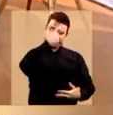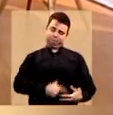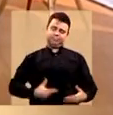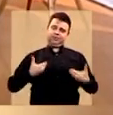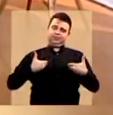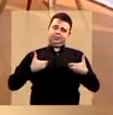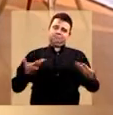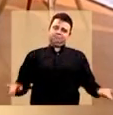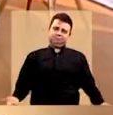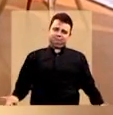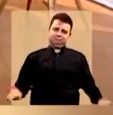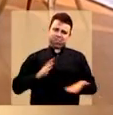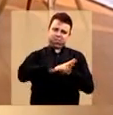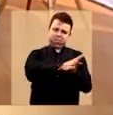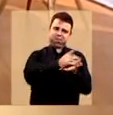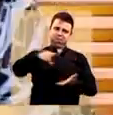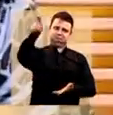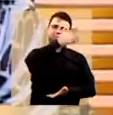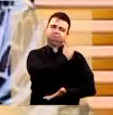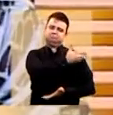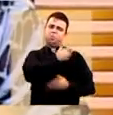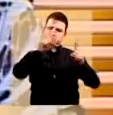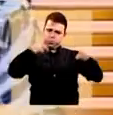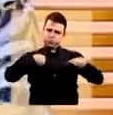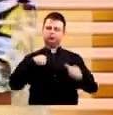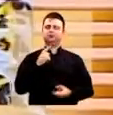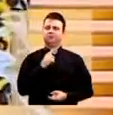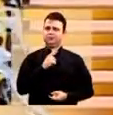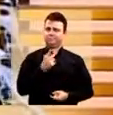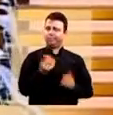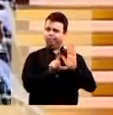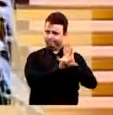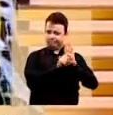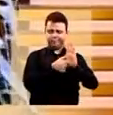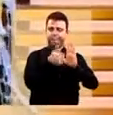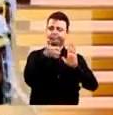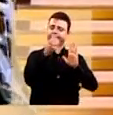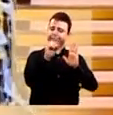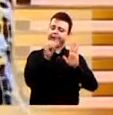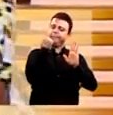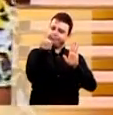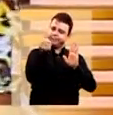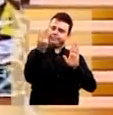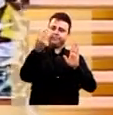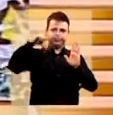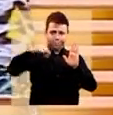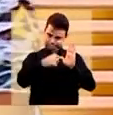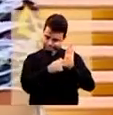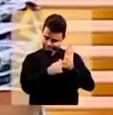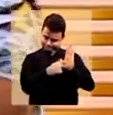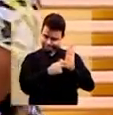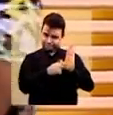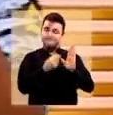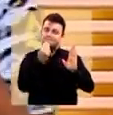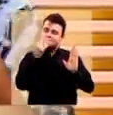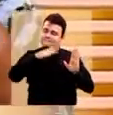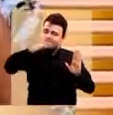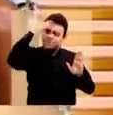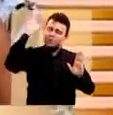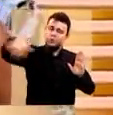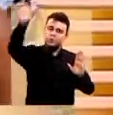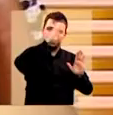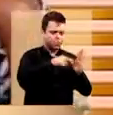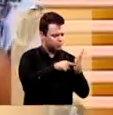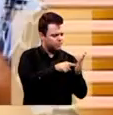fruto desse preconceito, né? Porque a gente não, né? A lei 10.639 entra de novo, né? Se a gente estudasse